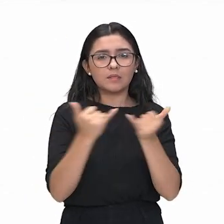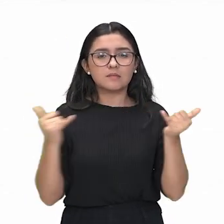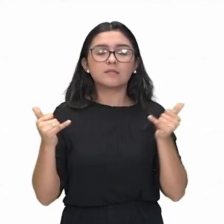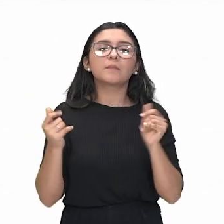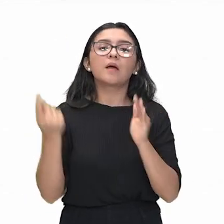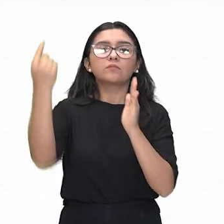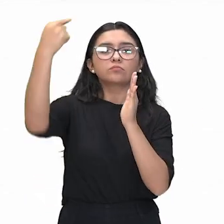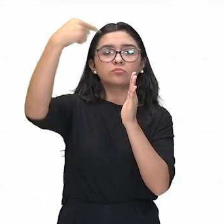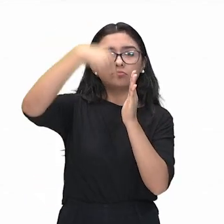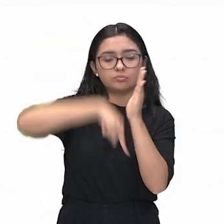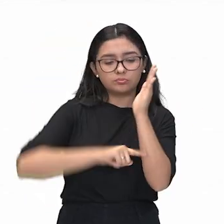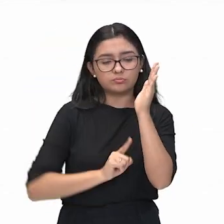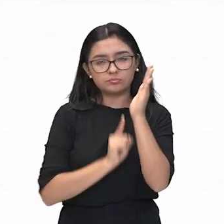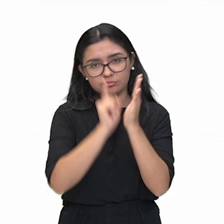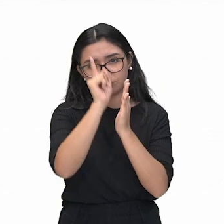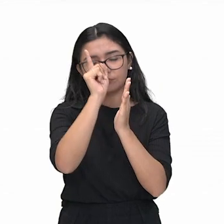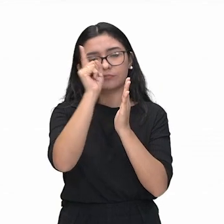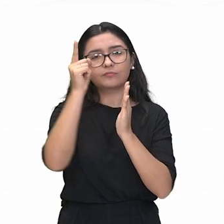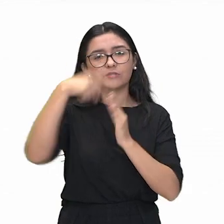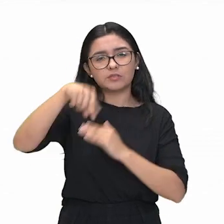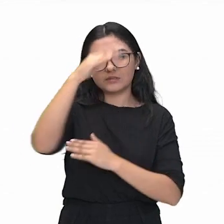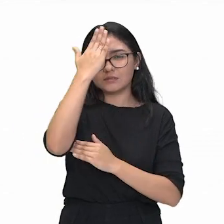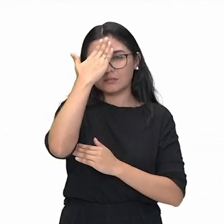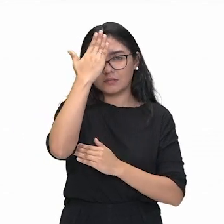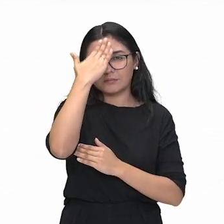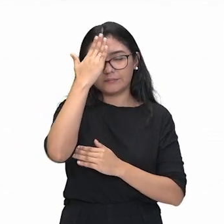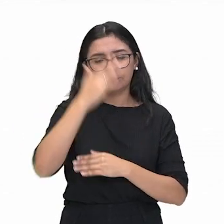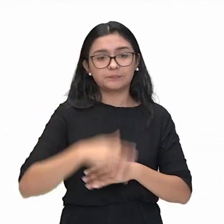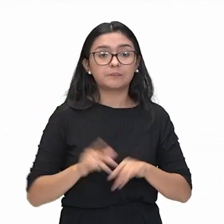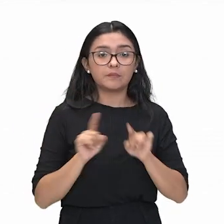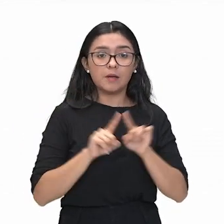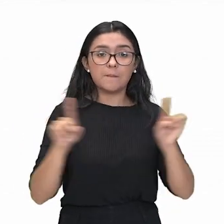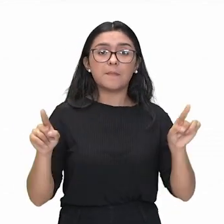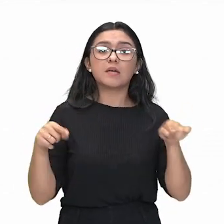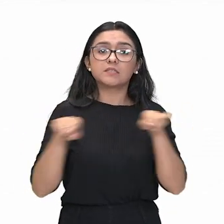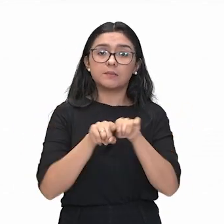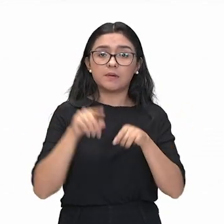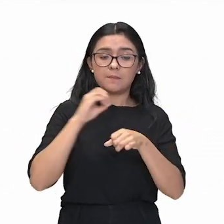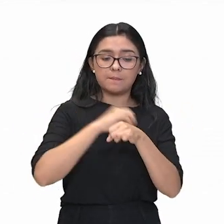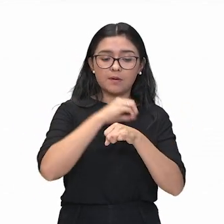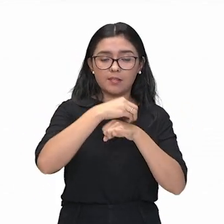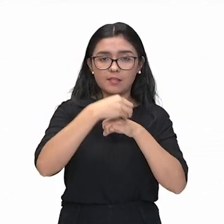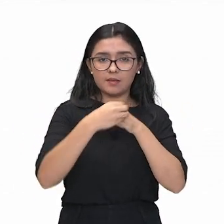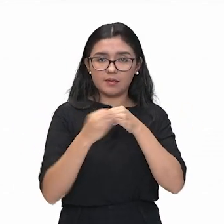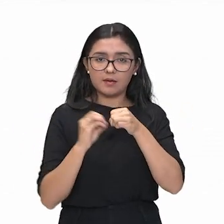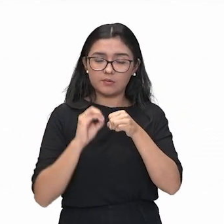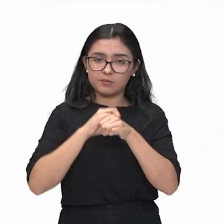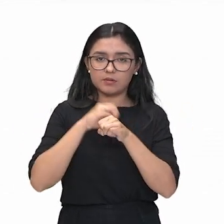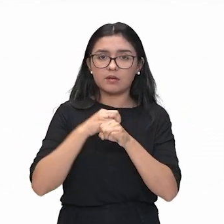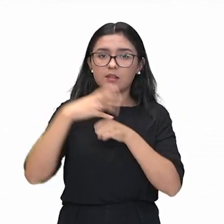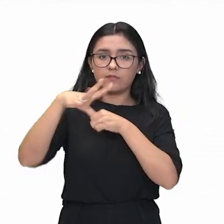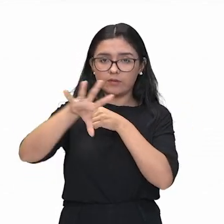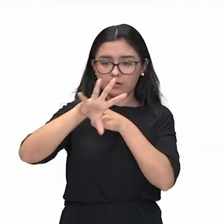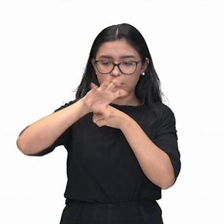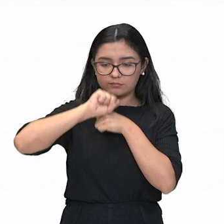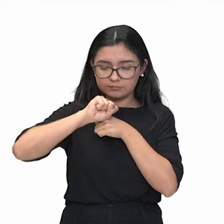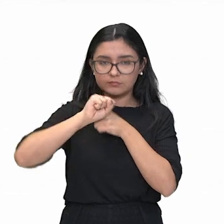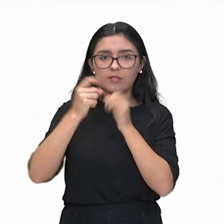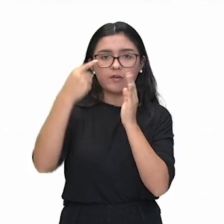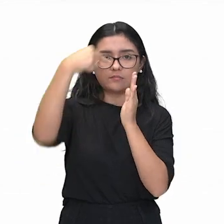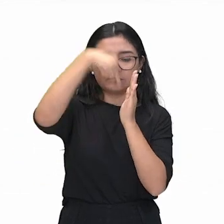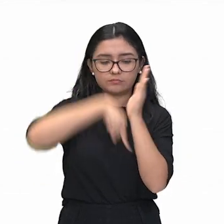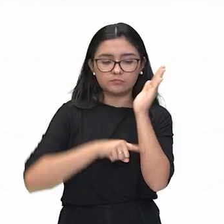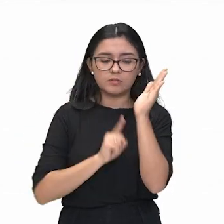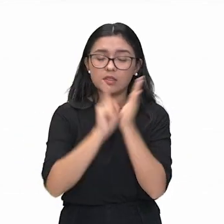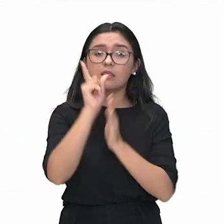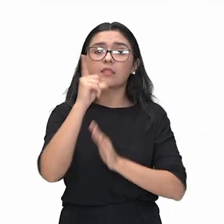fotossíntese. Você já deve saber disso. Só que também essa molécula aí, que vai absorver, vai fazer a fotossíntese, ela